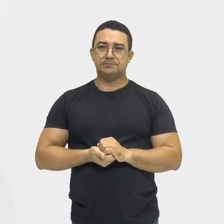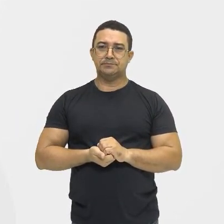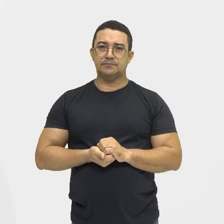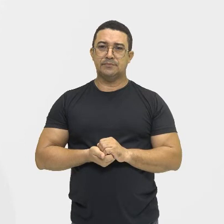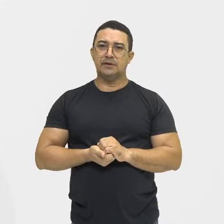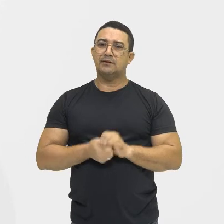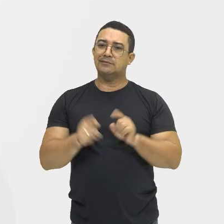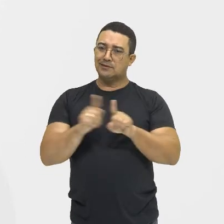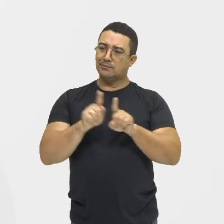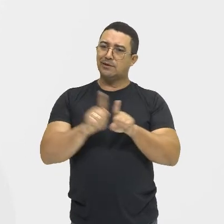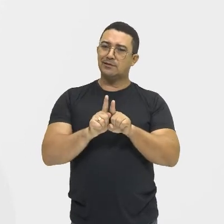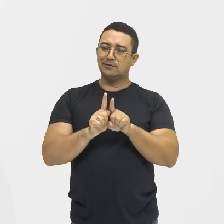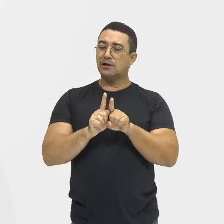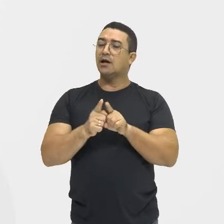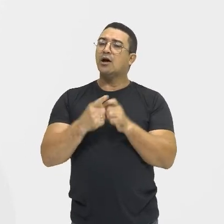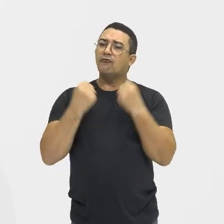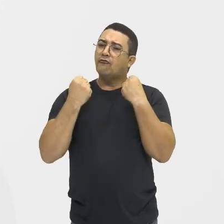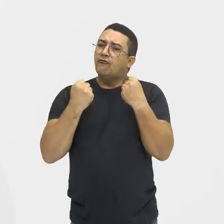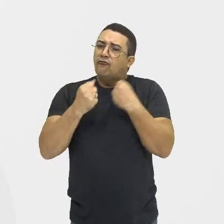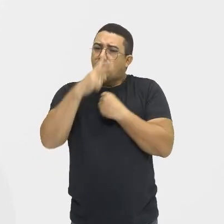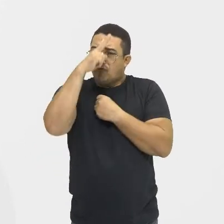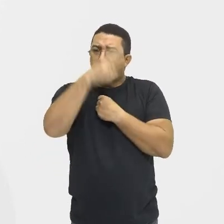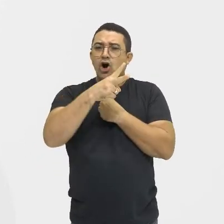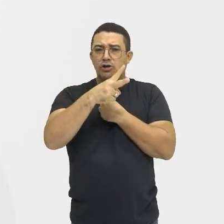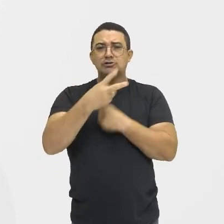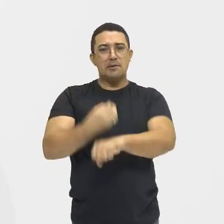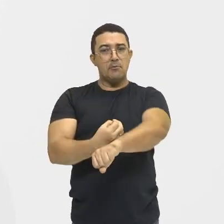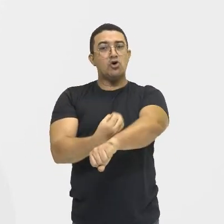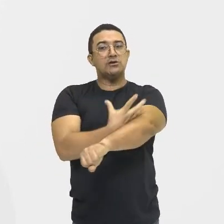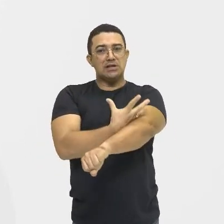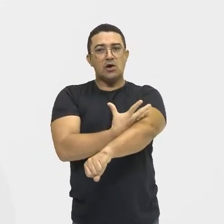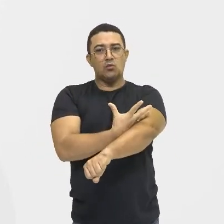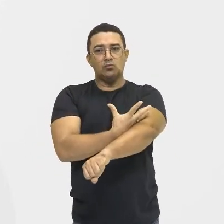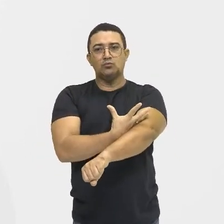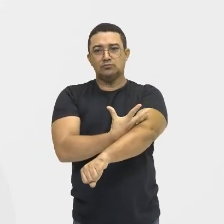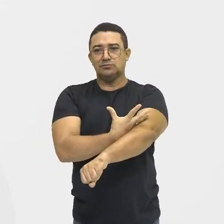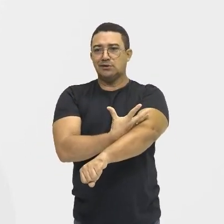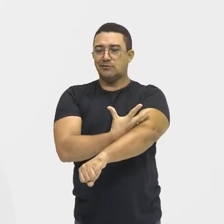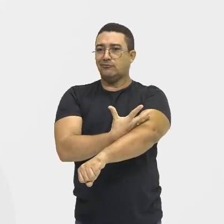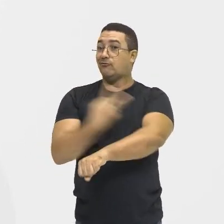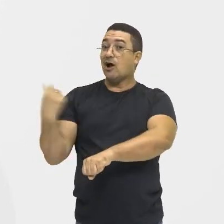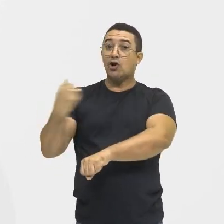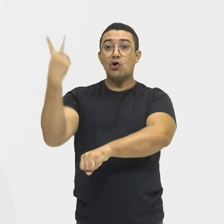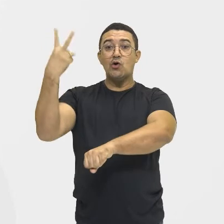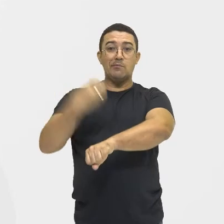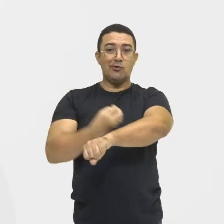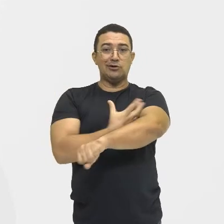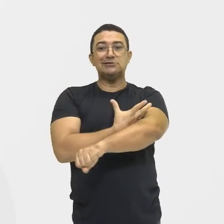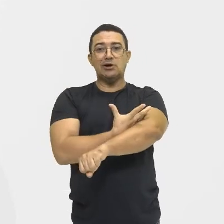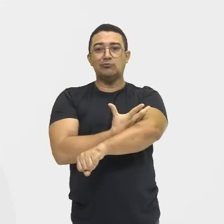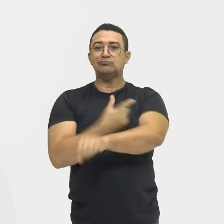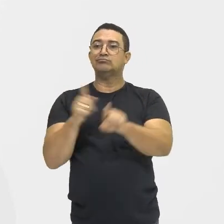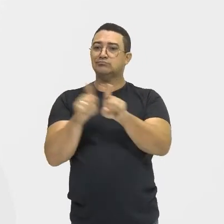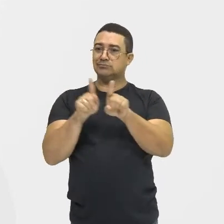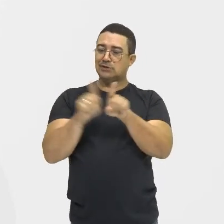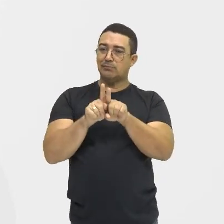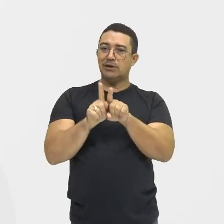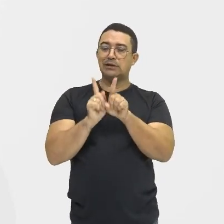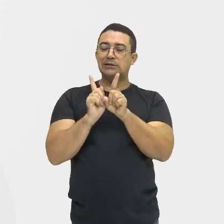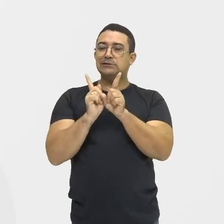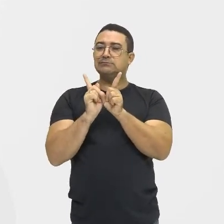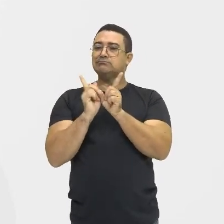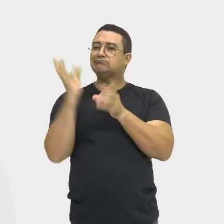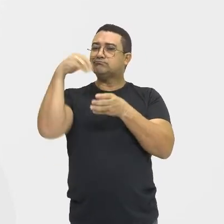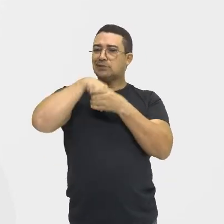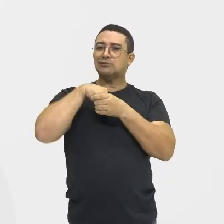Predominância dos valores emocionais sobre os intelectuais, corrente artística concentrada especialmente